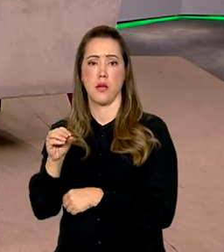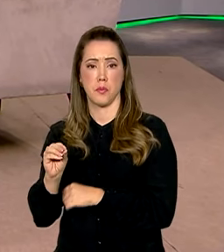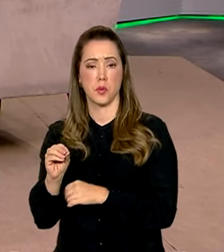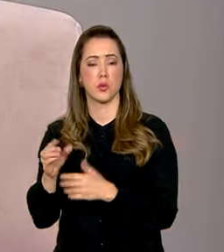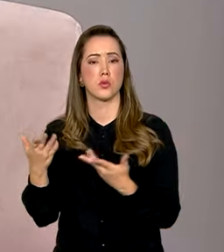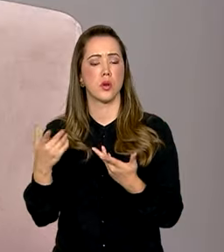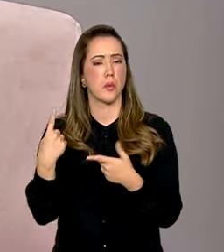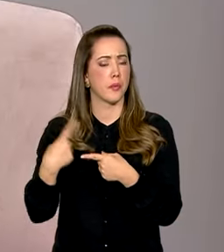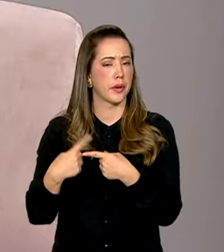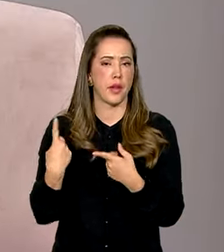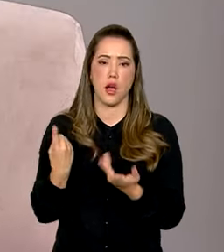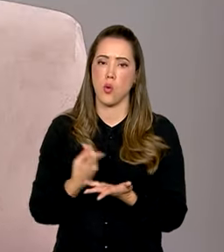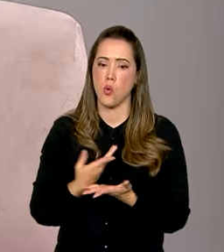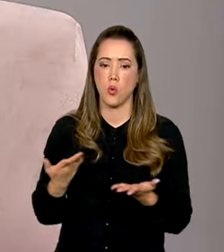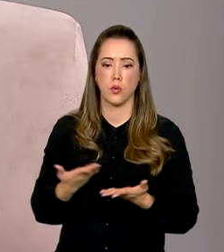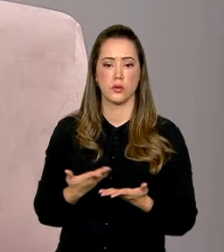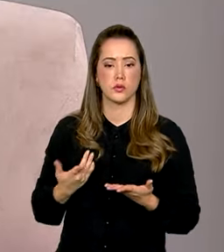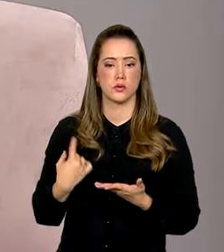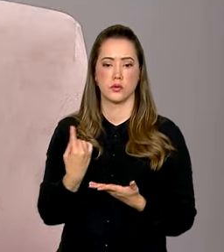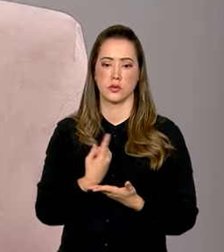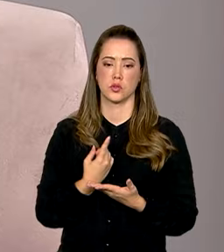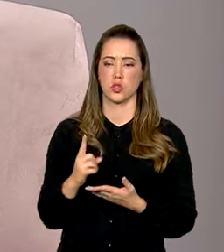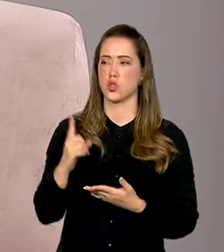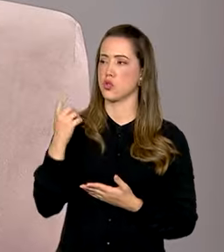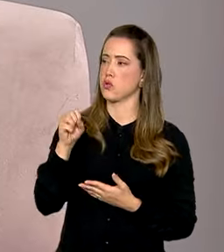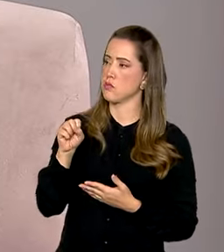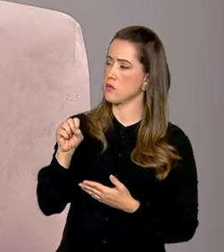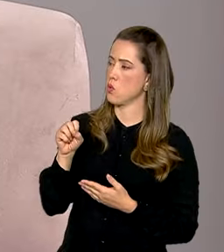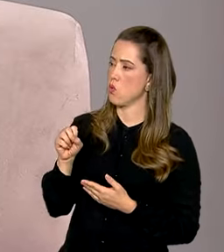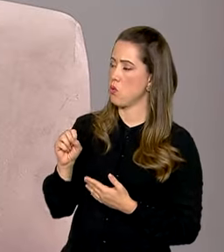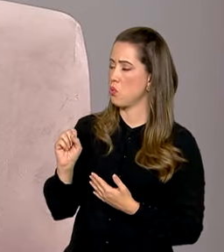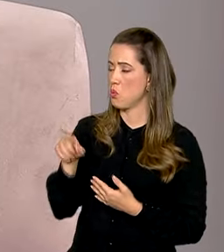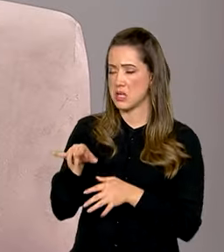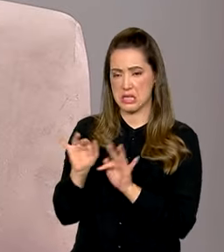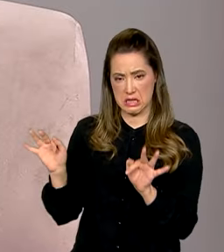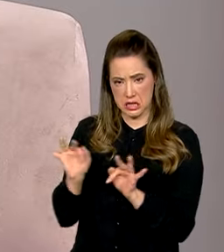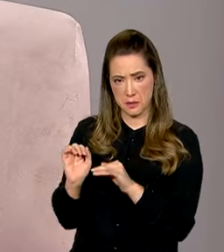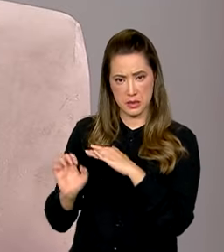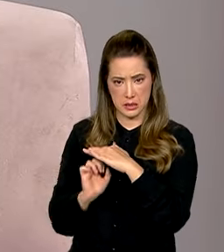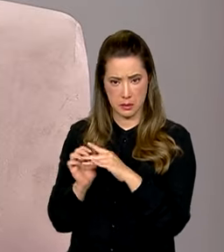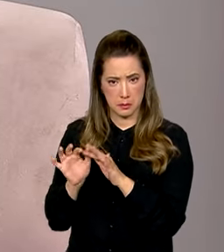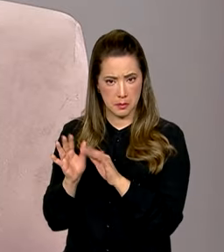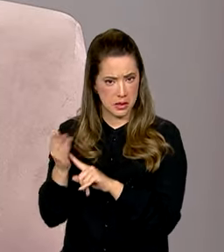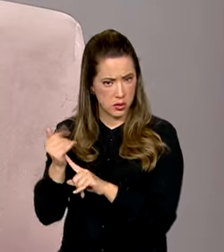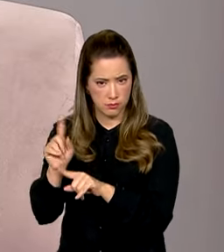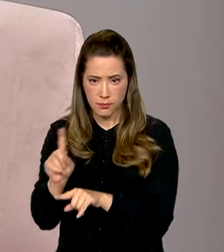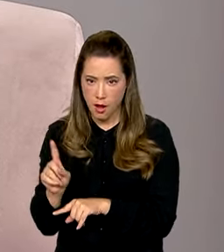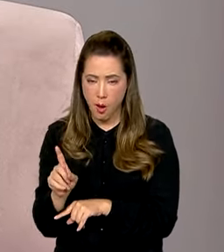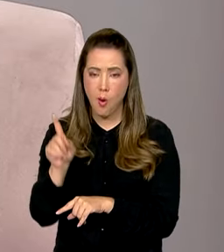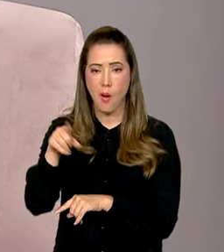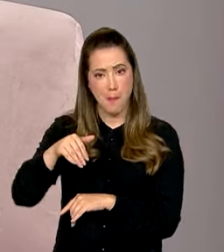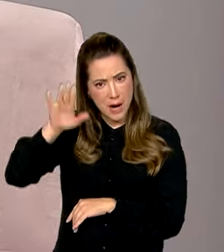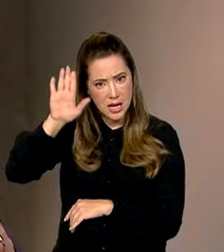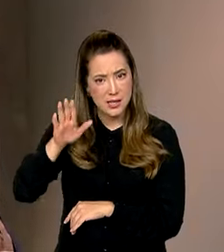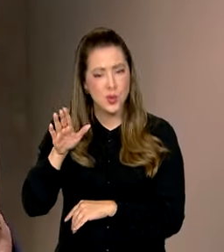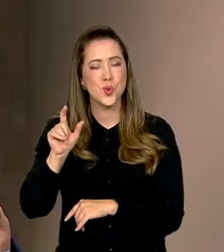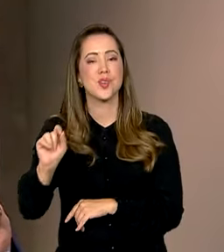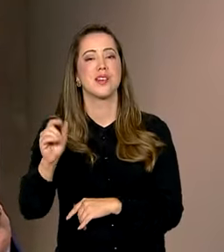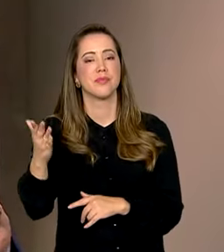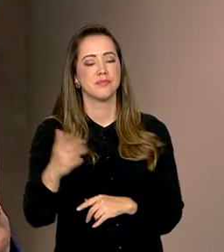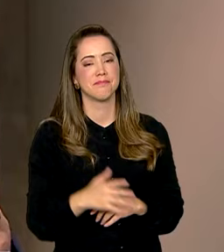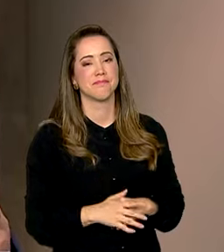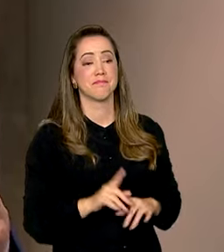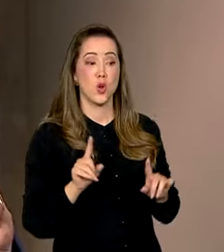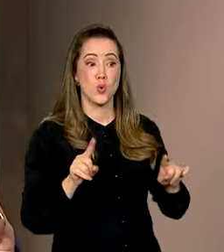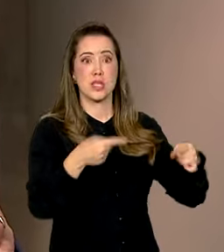que não estamos diante apenas de uma empresa de tecnologia, né? Eu acho que é muito mais do que isso, não é? O desafio do CEPRO é